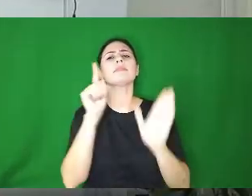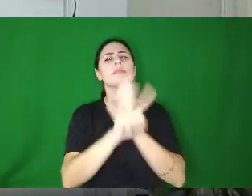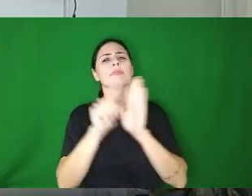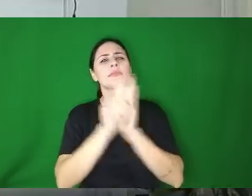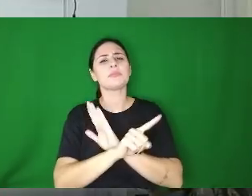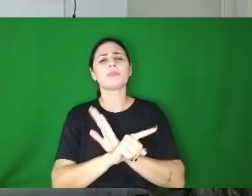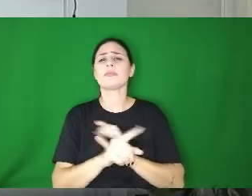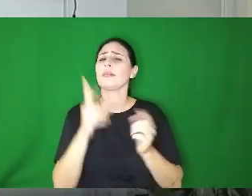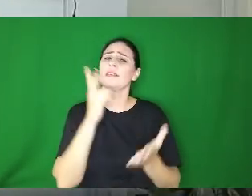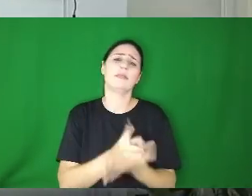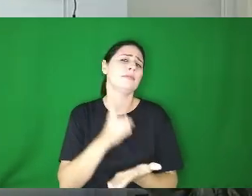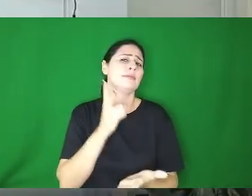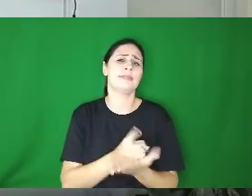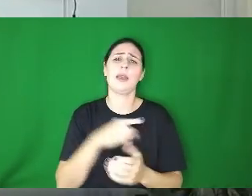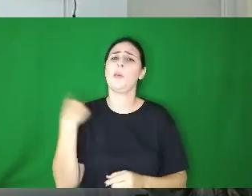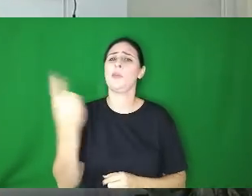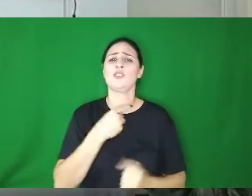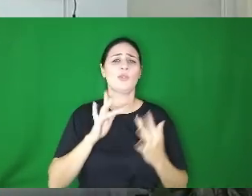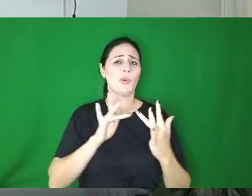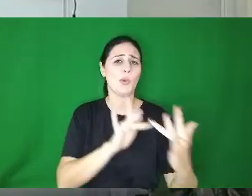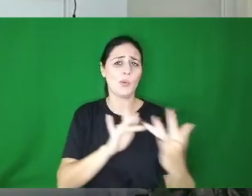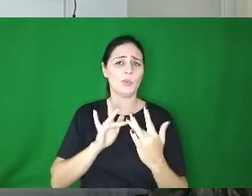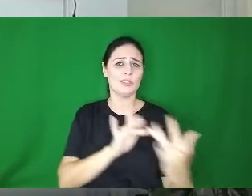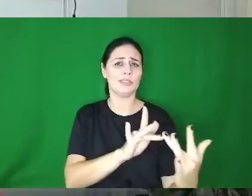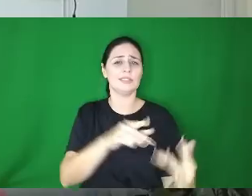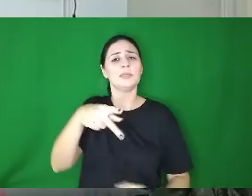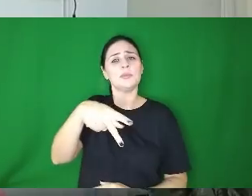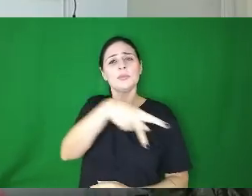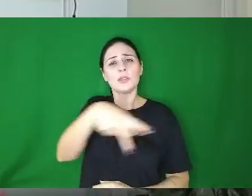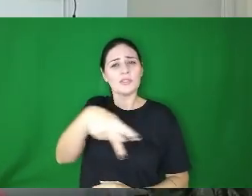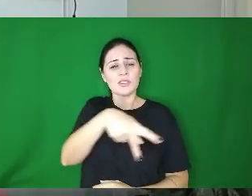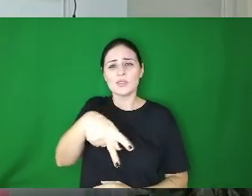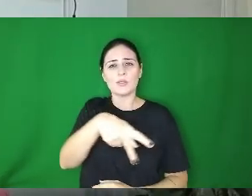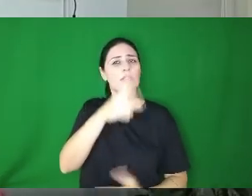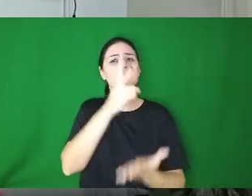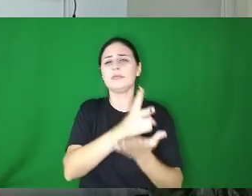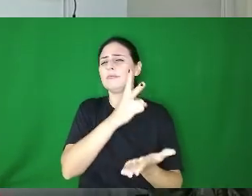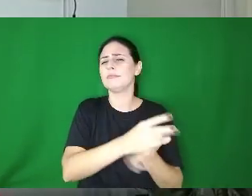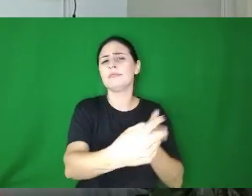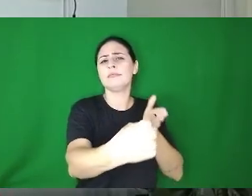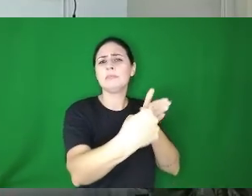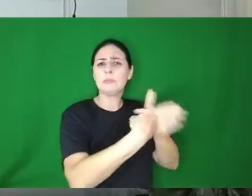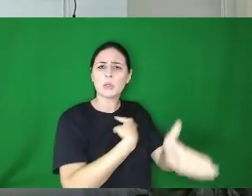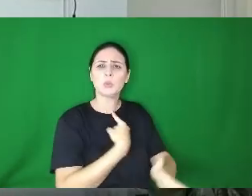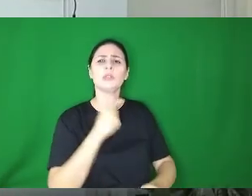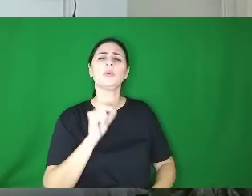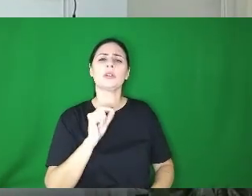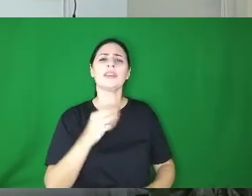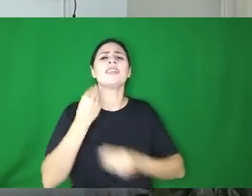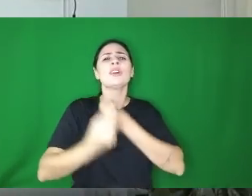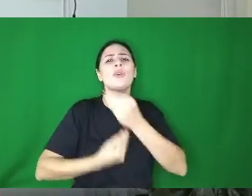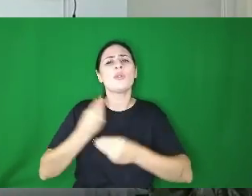de um contato mais direto, né? E aí a gente tem, né, eu e a professora Claudineia, nós temos ali